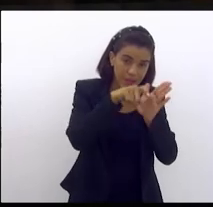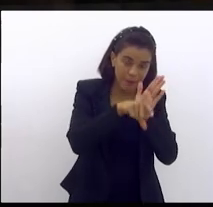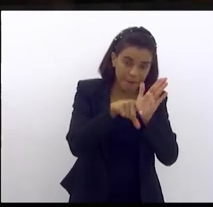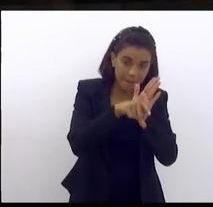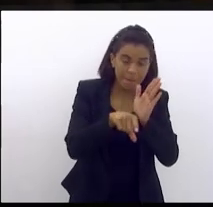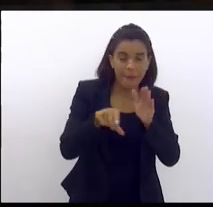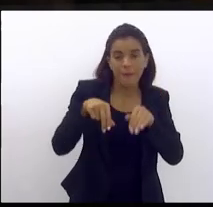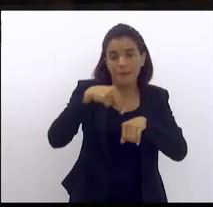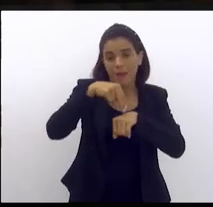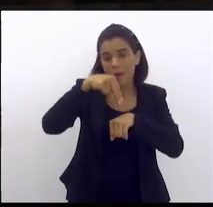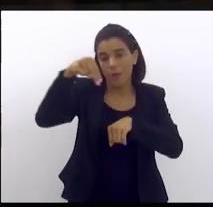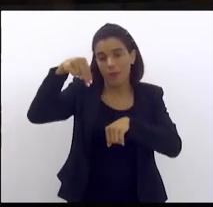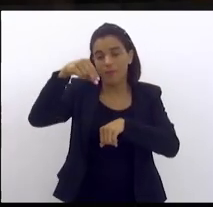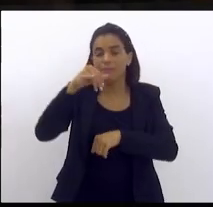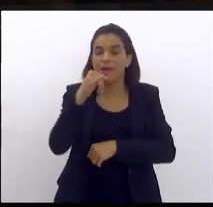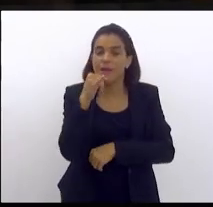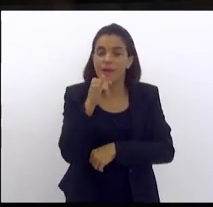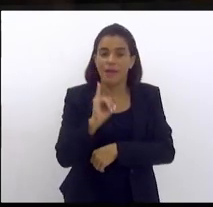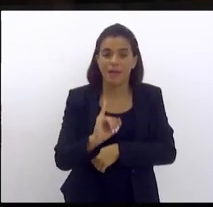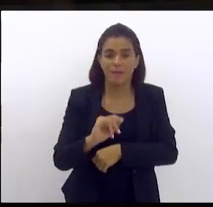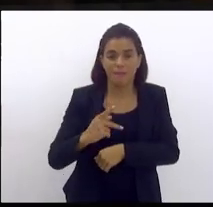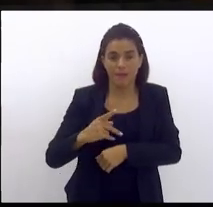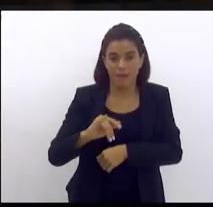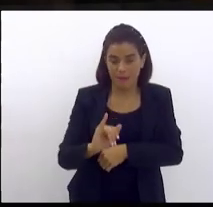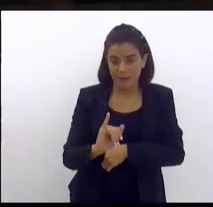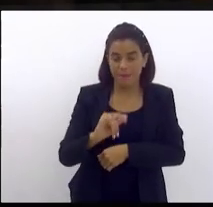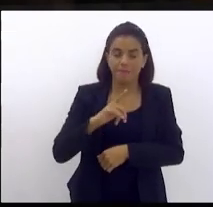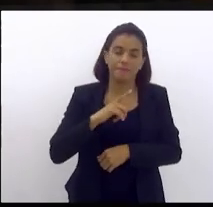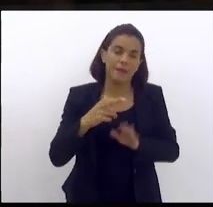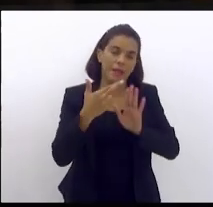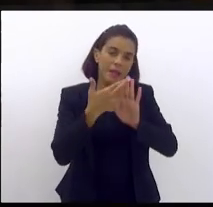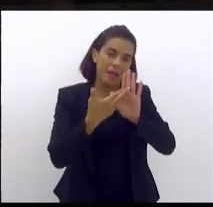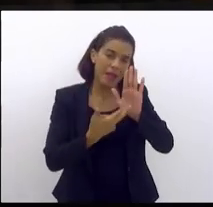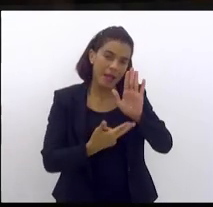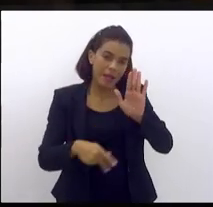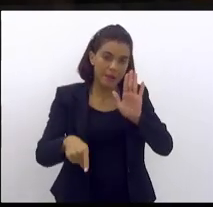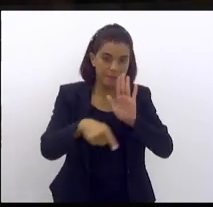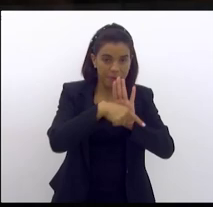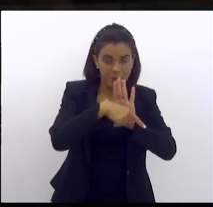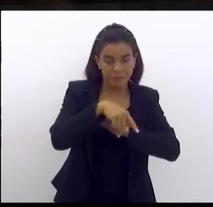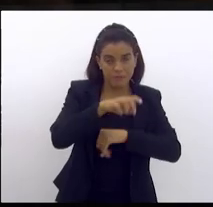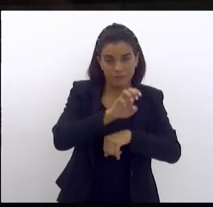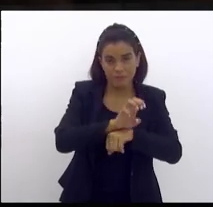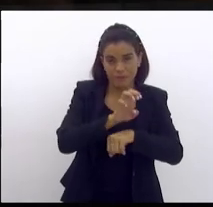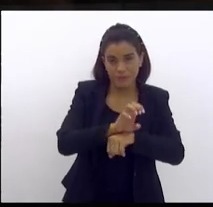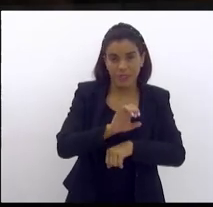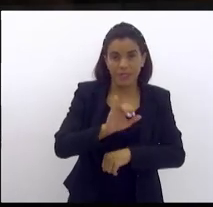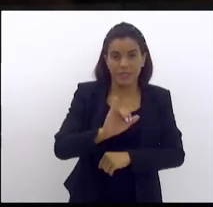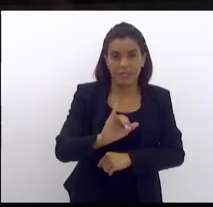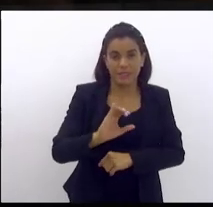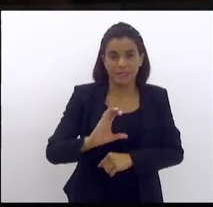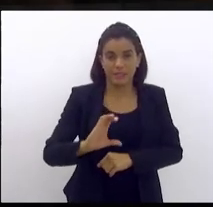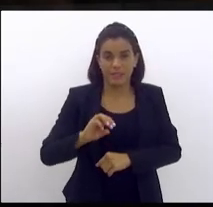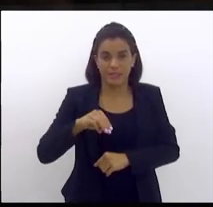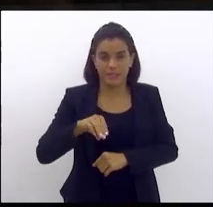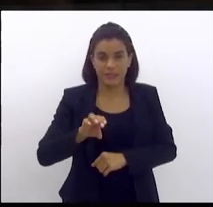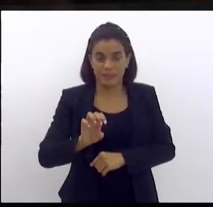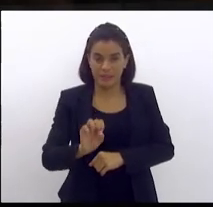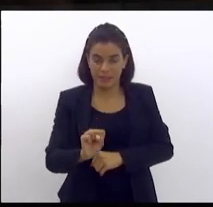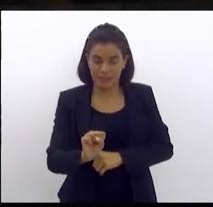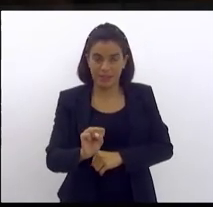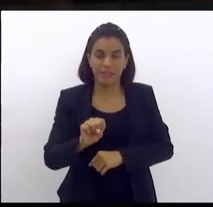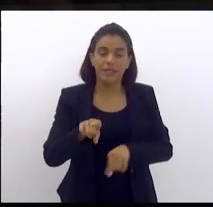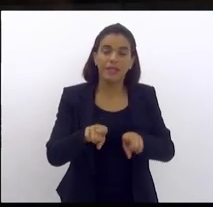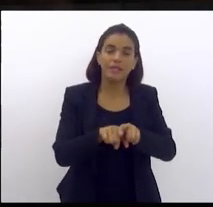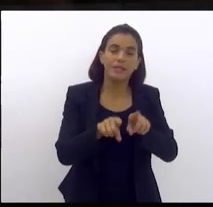como por exemplo IPI tem regras tributárias do Estado como por exemplo ICMS e